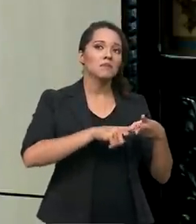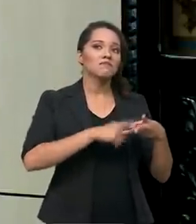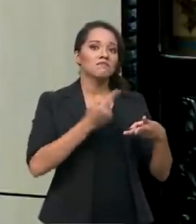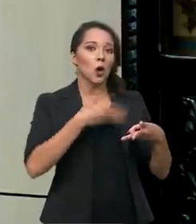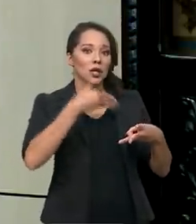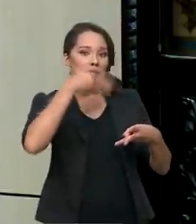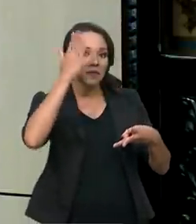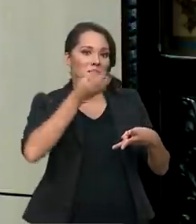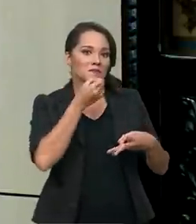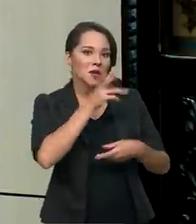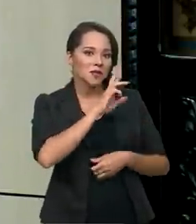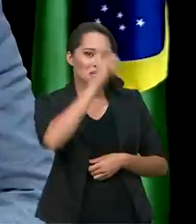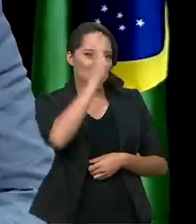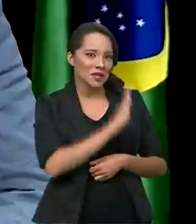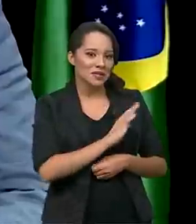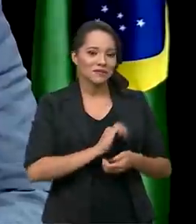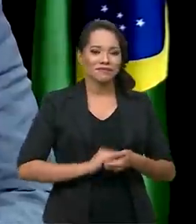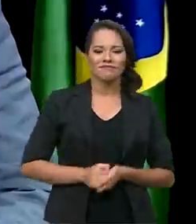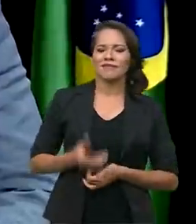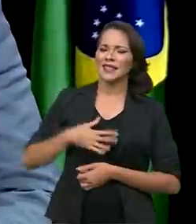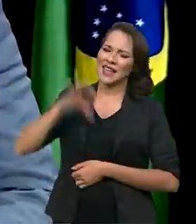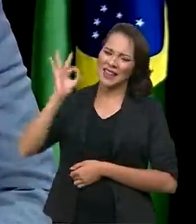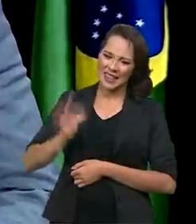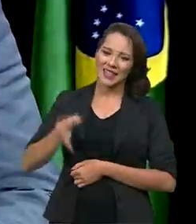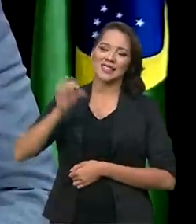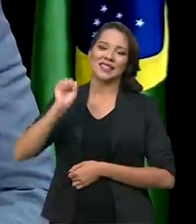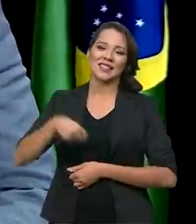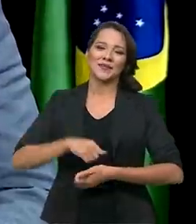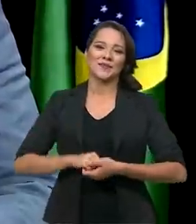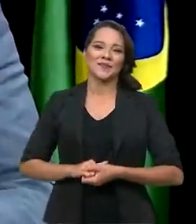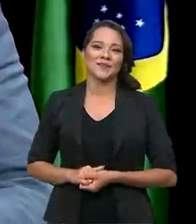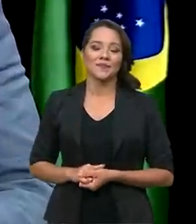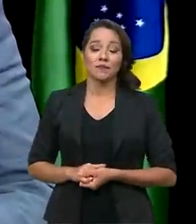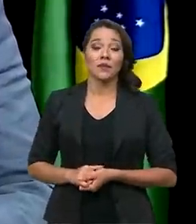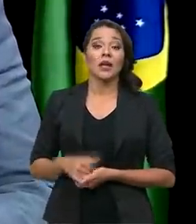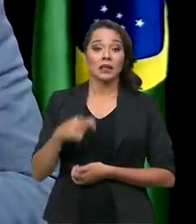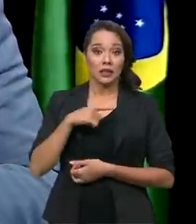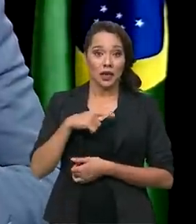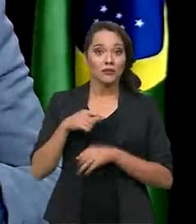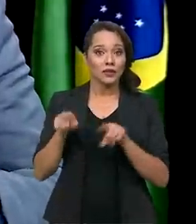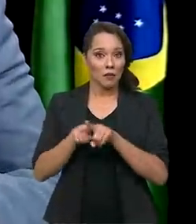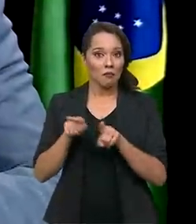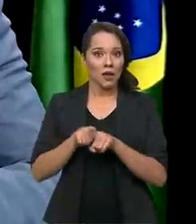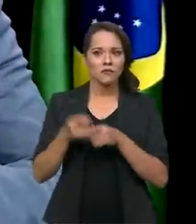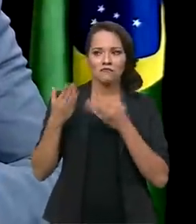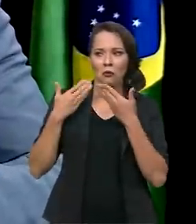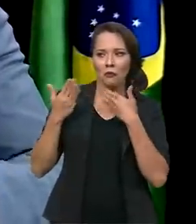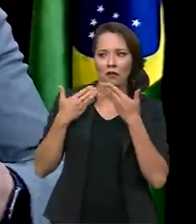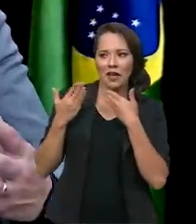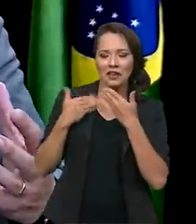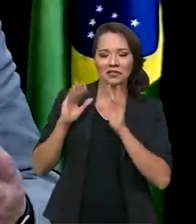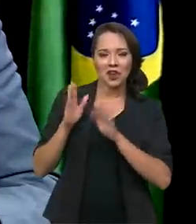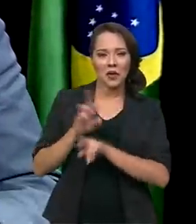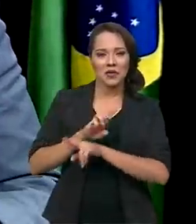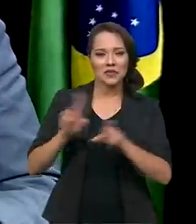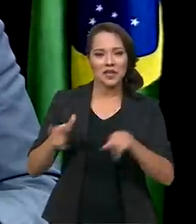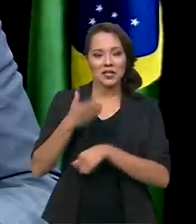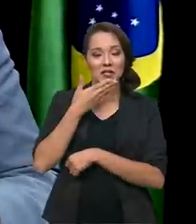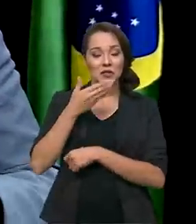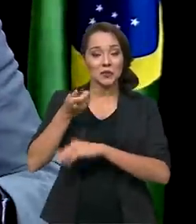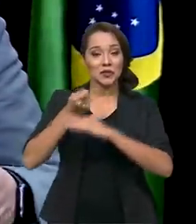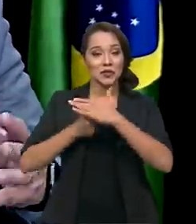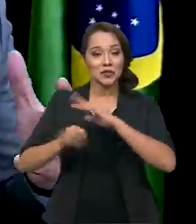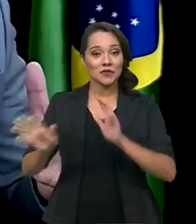trazer bons frutos para o Brasil? Não tenho dúvida que sim. Nós tivemos aí conversas com diversos tipos